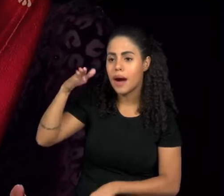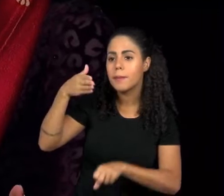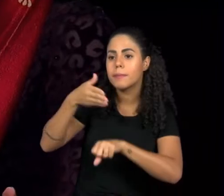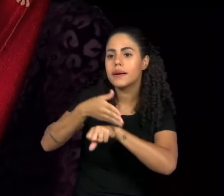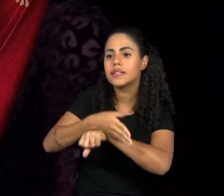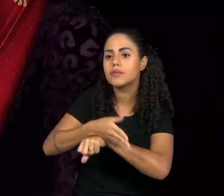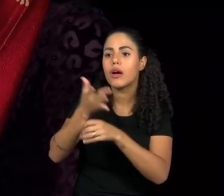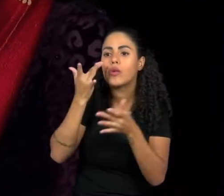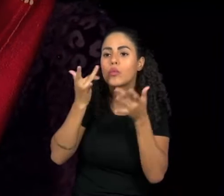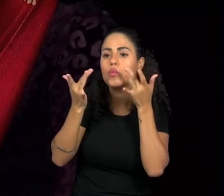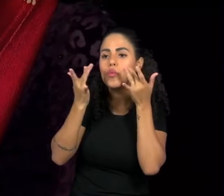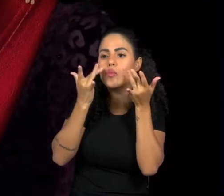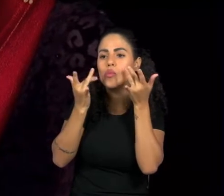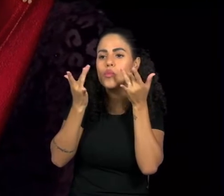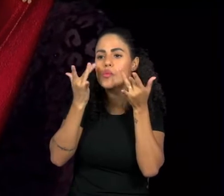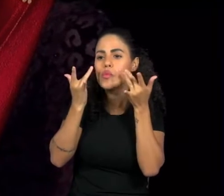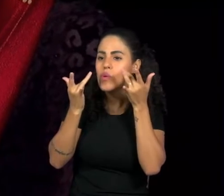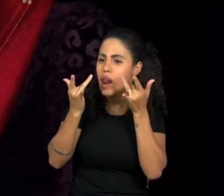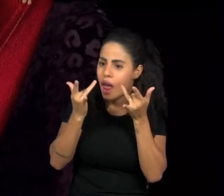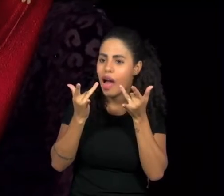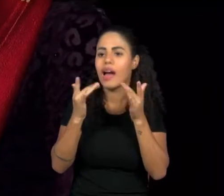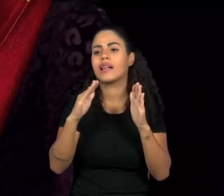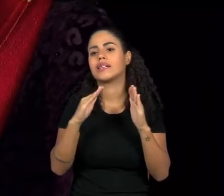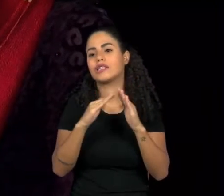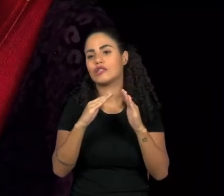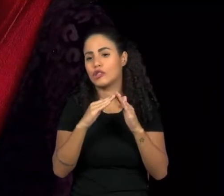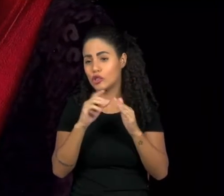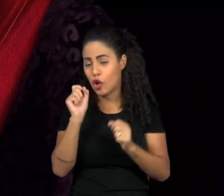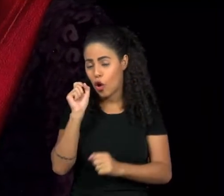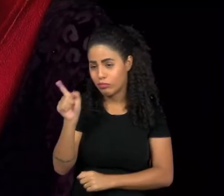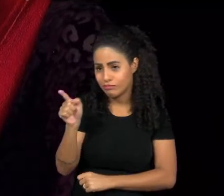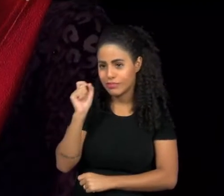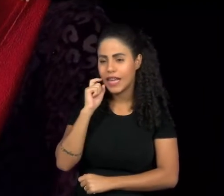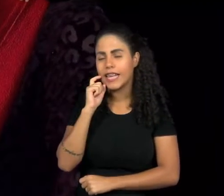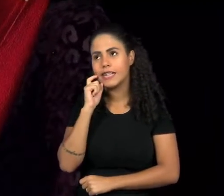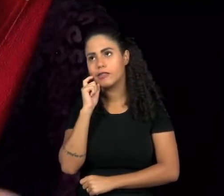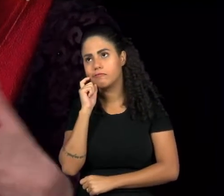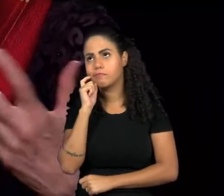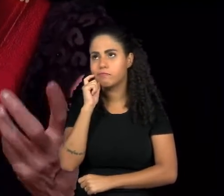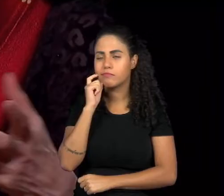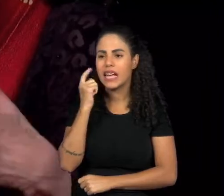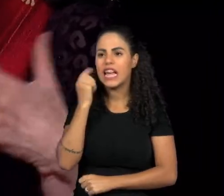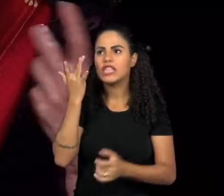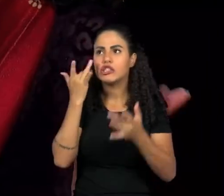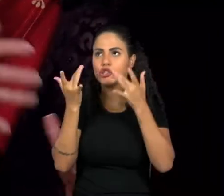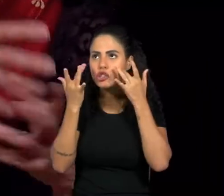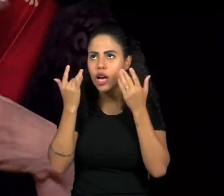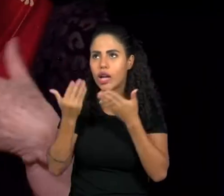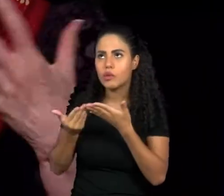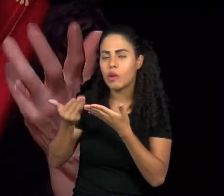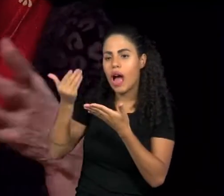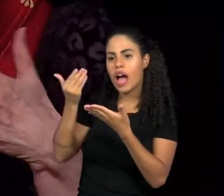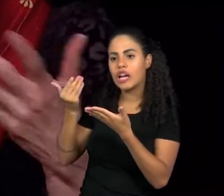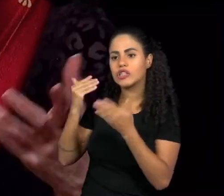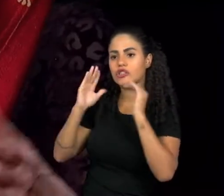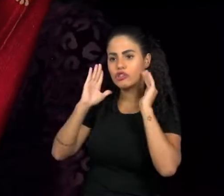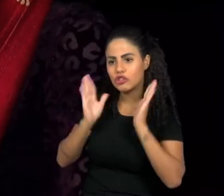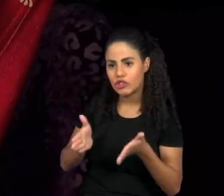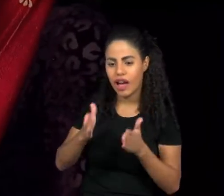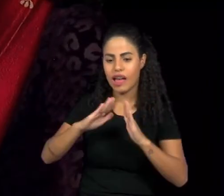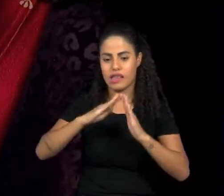curso clássico, né, no Colégio de Aplicação, eu não estava pensando em teatro nenhum. Eu tinha feito teatro antes, no ginásio e